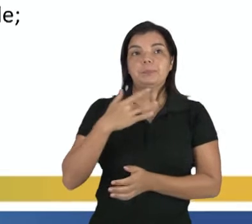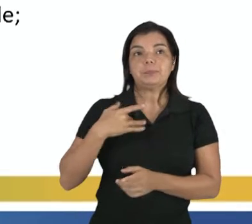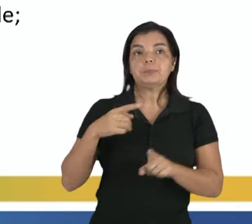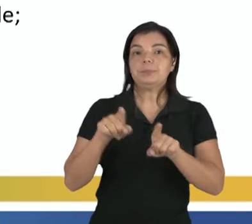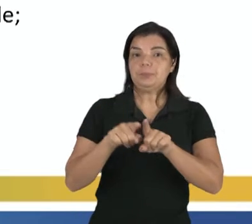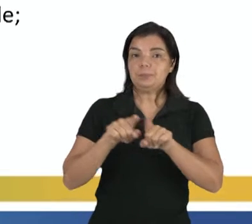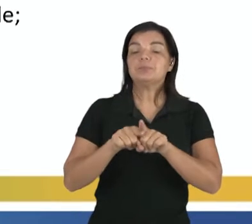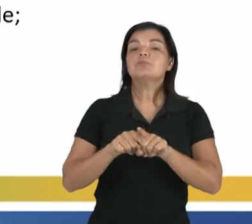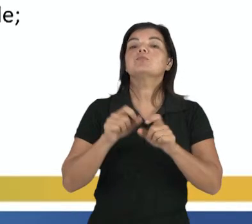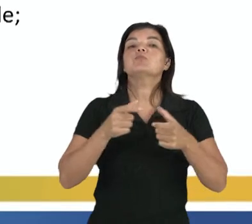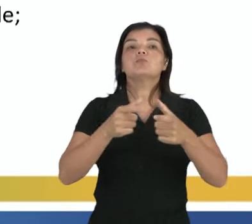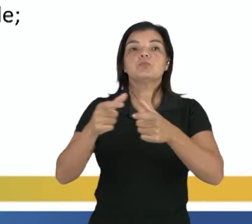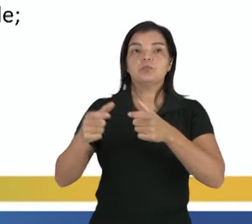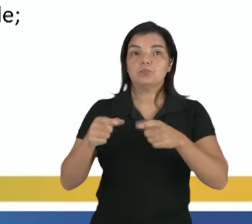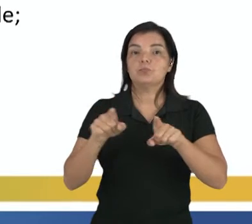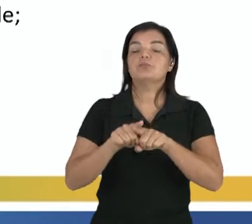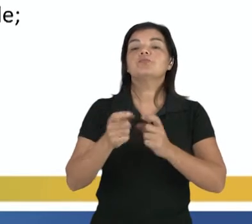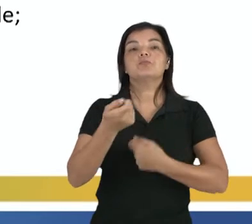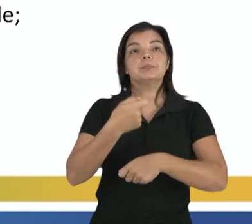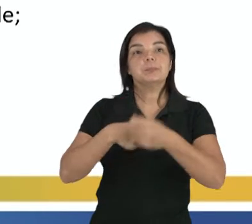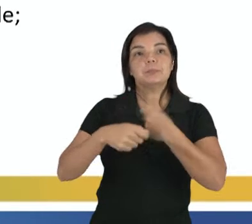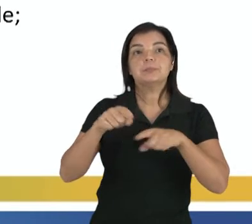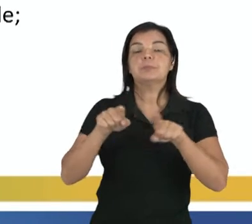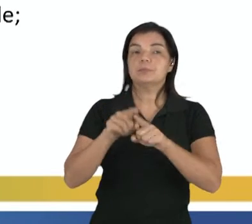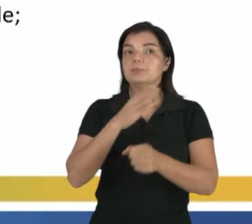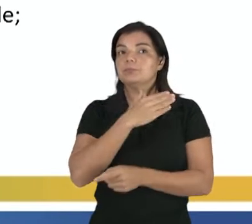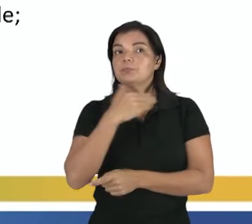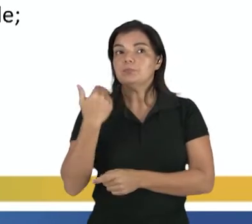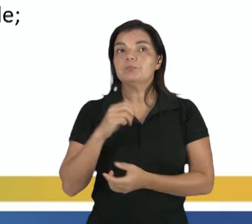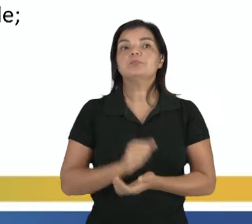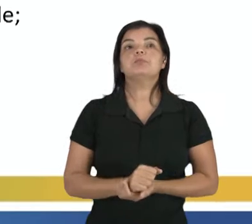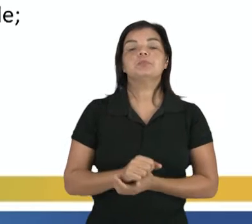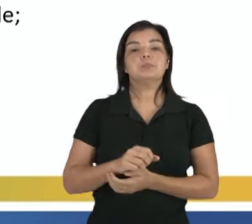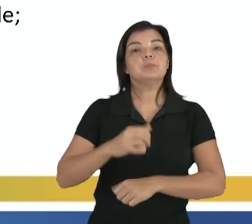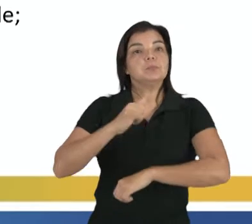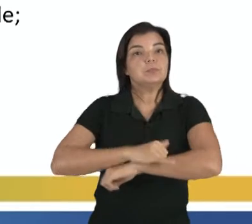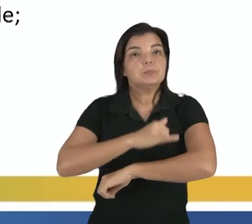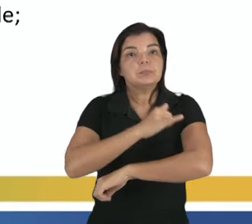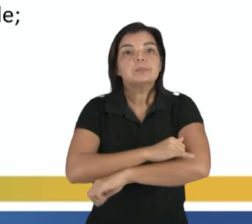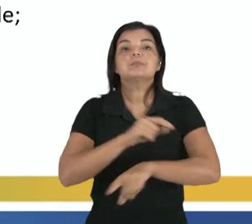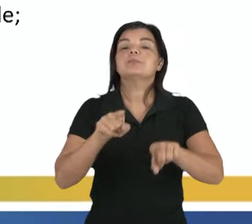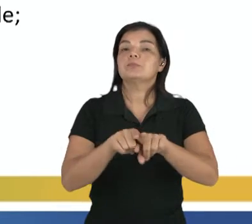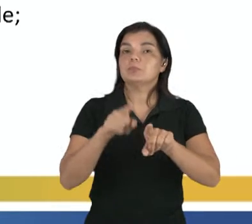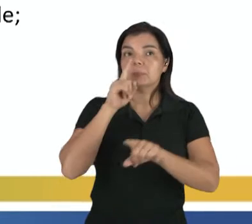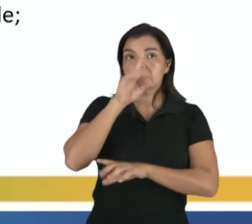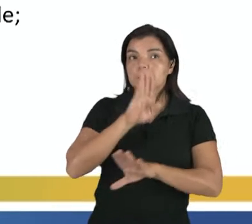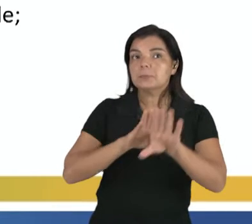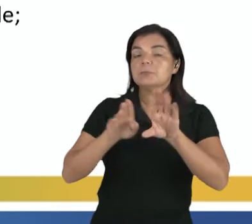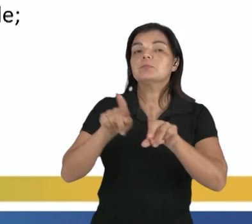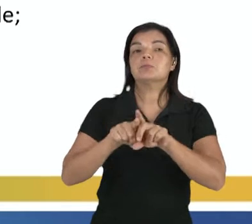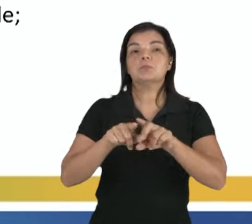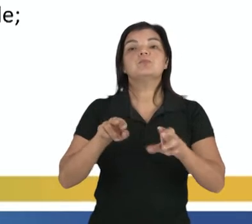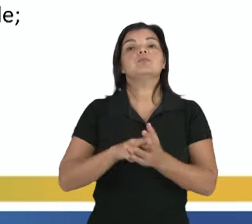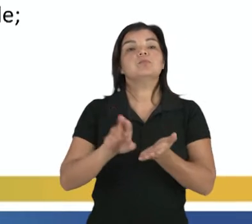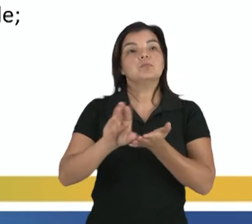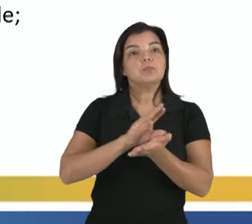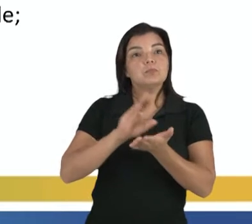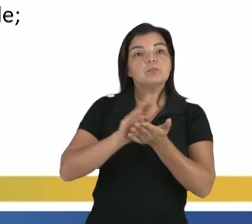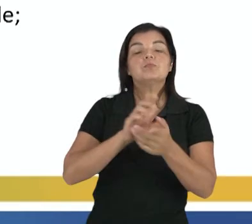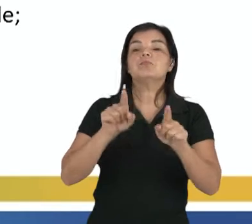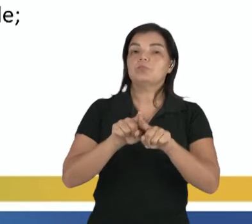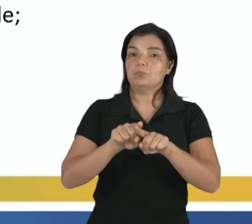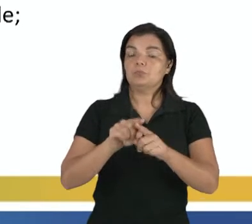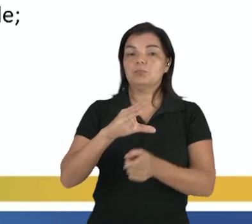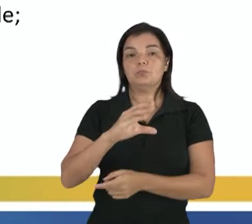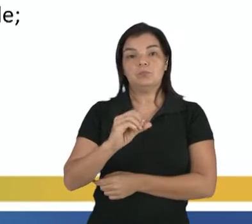são demográficos, socioeconômicos, de mortalidade, morbidade, fatores de risco, recursos